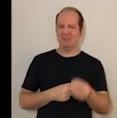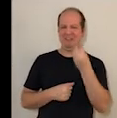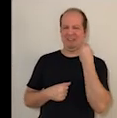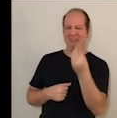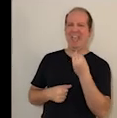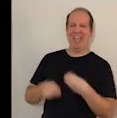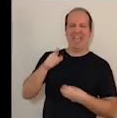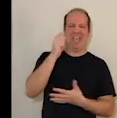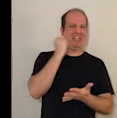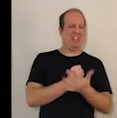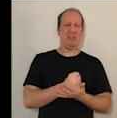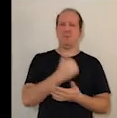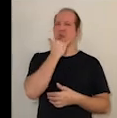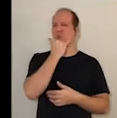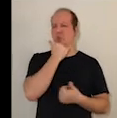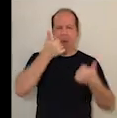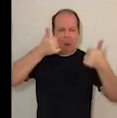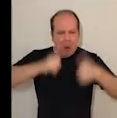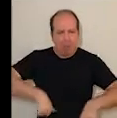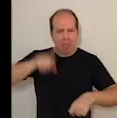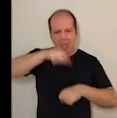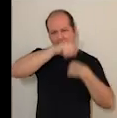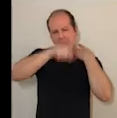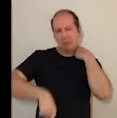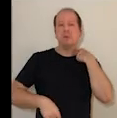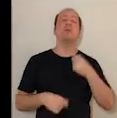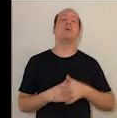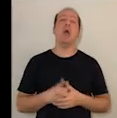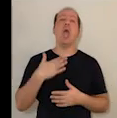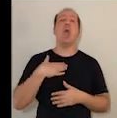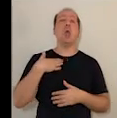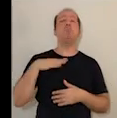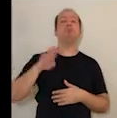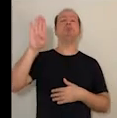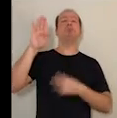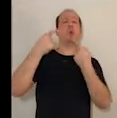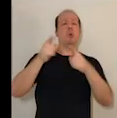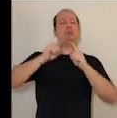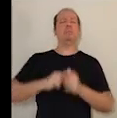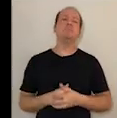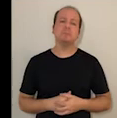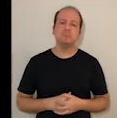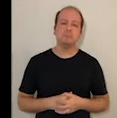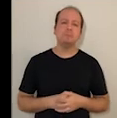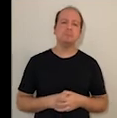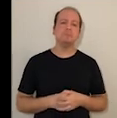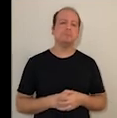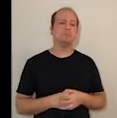mil sequins? Esse testamento não tem validade. Excelência, eu protesto.